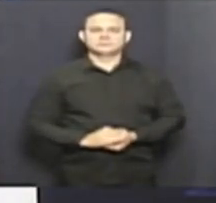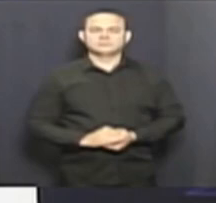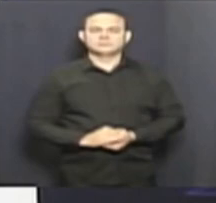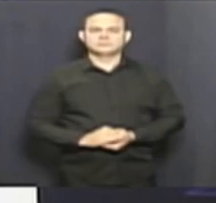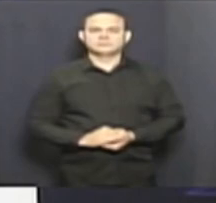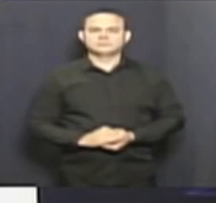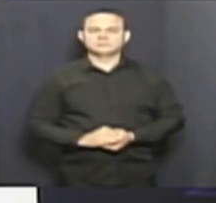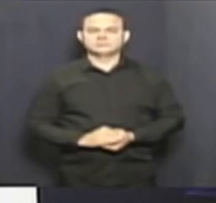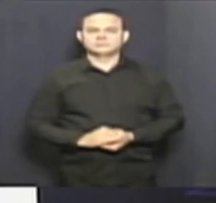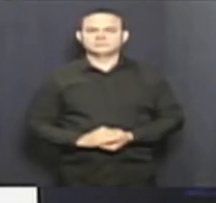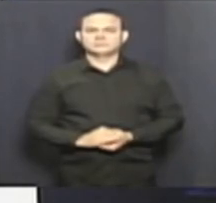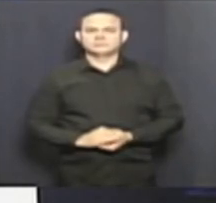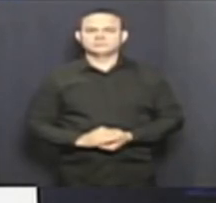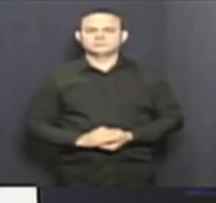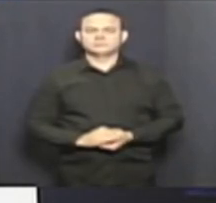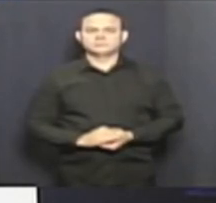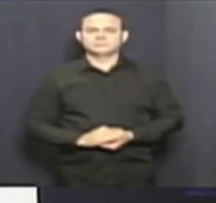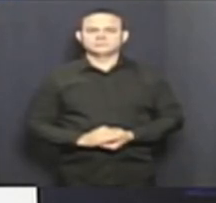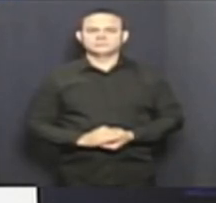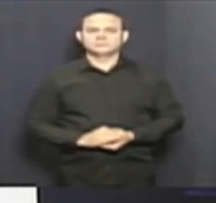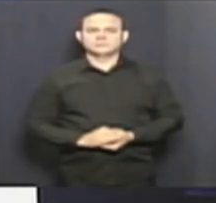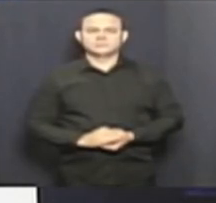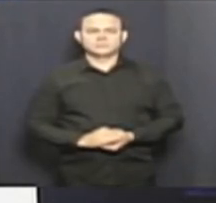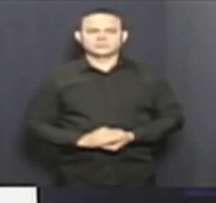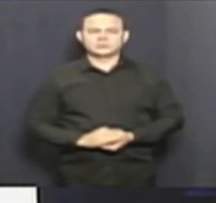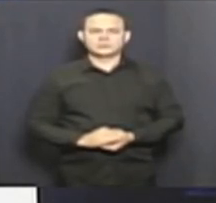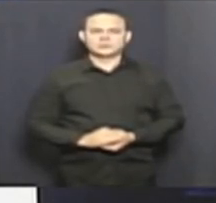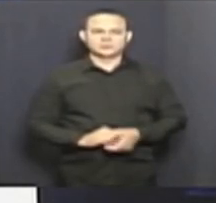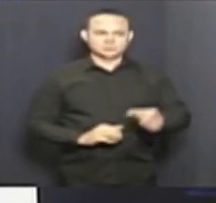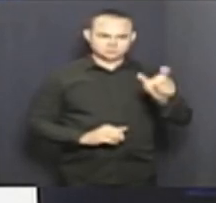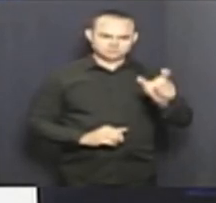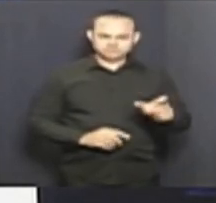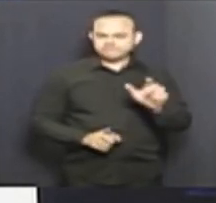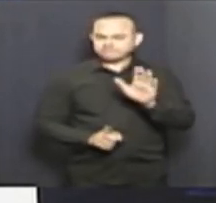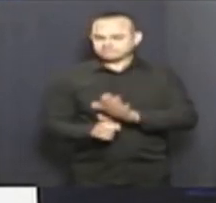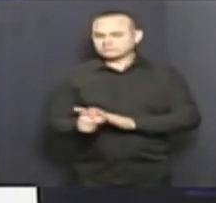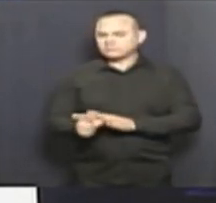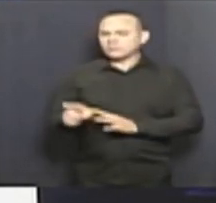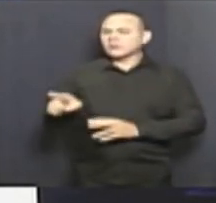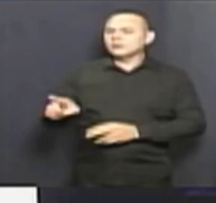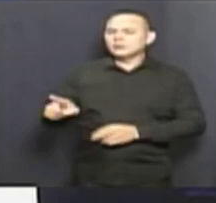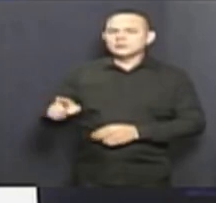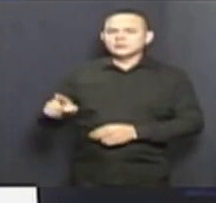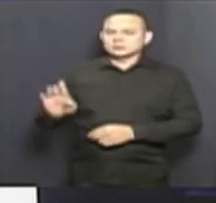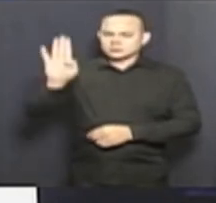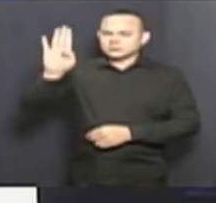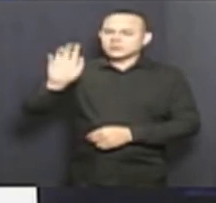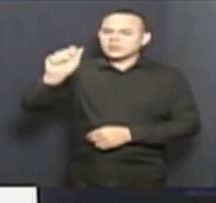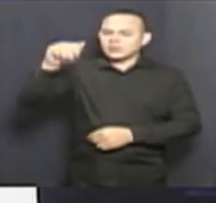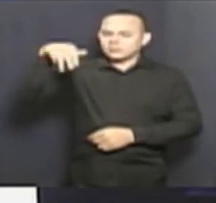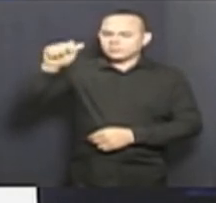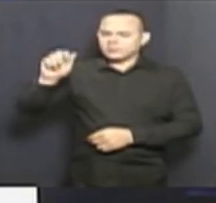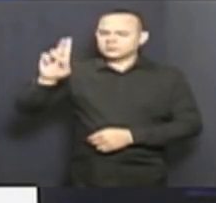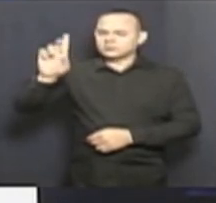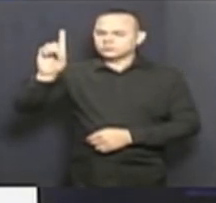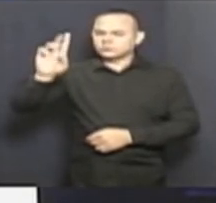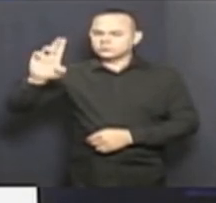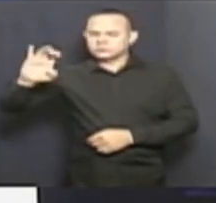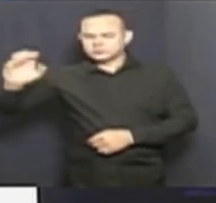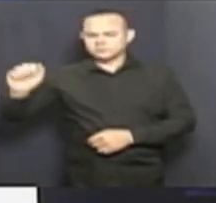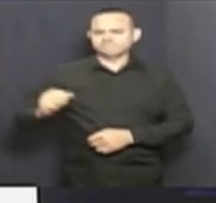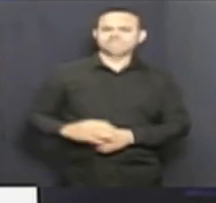o candidato amados o desemprego é um problema